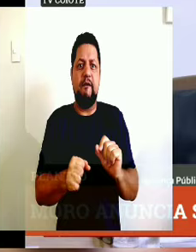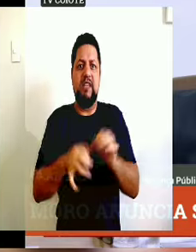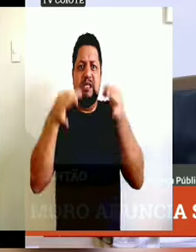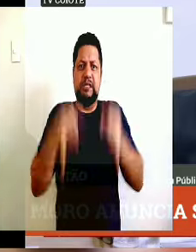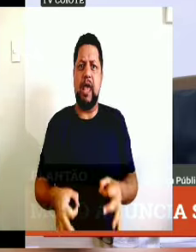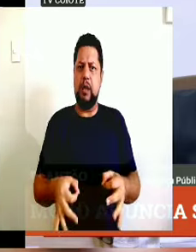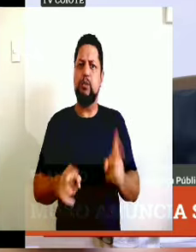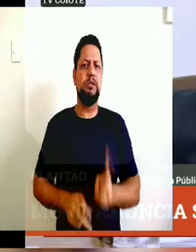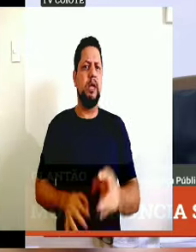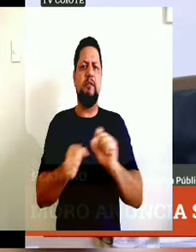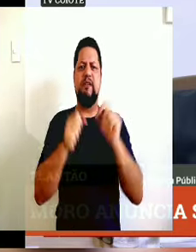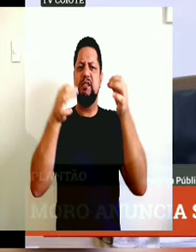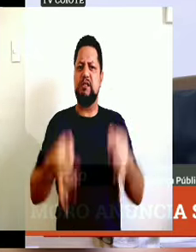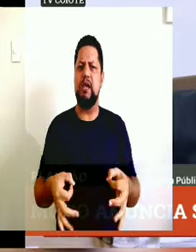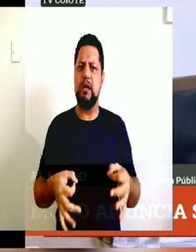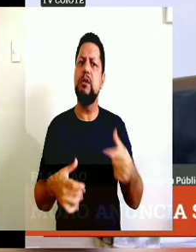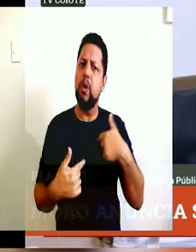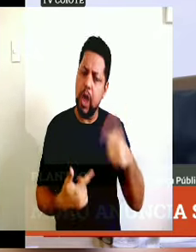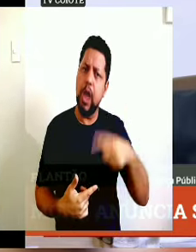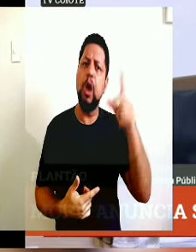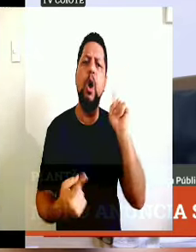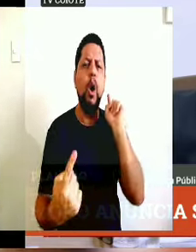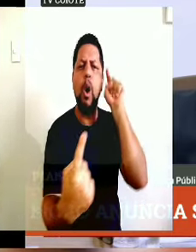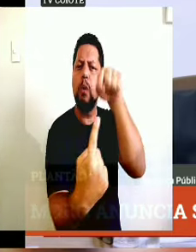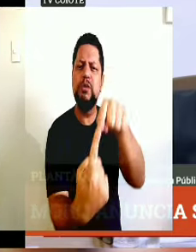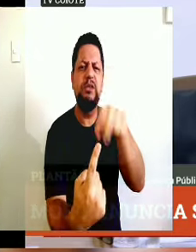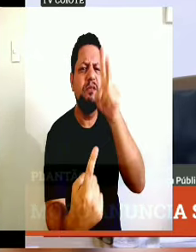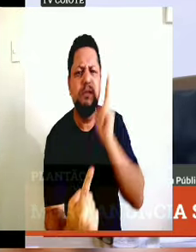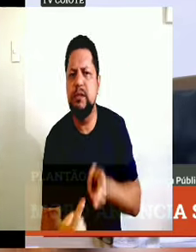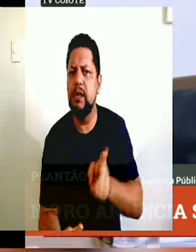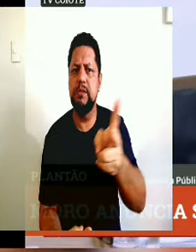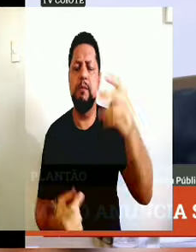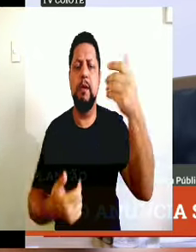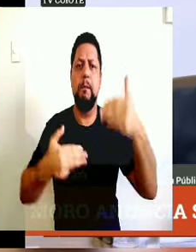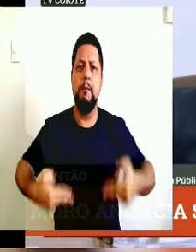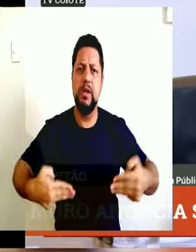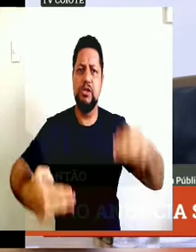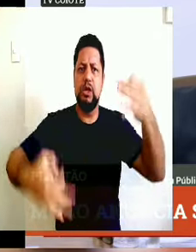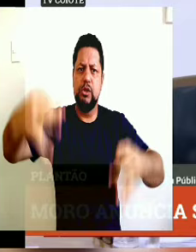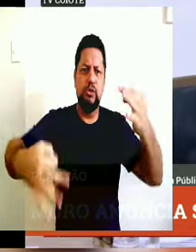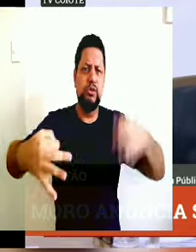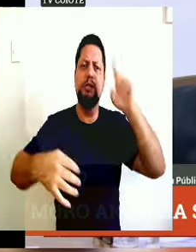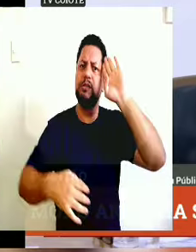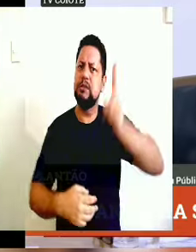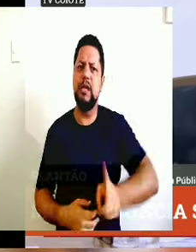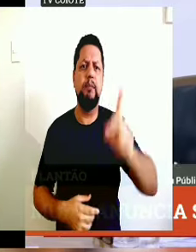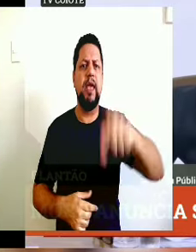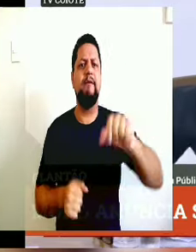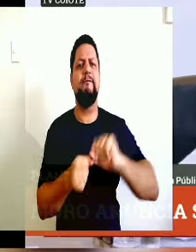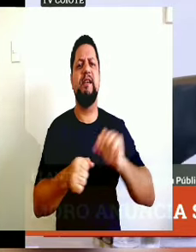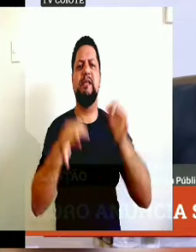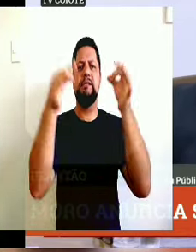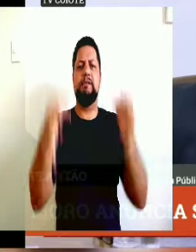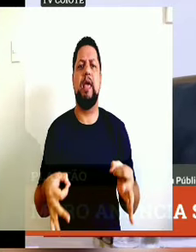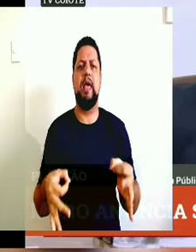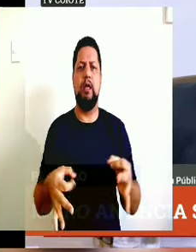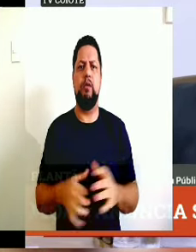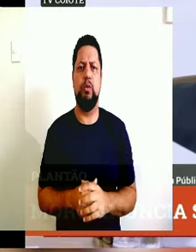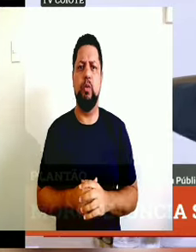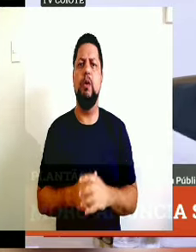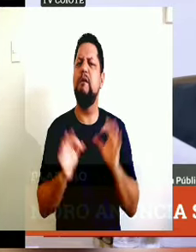Então, esse sempre foi o mote, sempre foi a palavra, frase de ordem do Ministério da Justiça e da Segurança Pública. Faça a